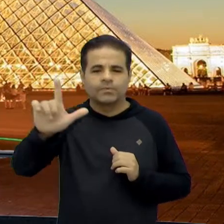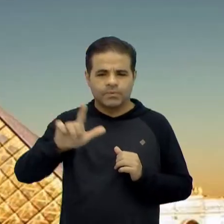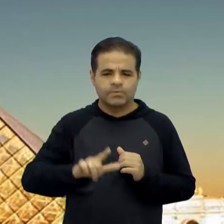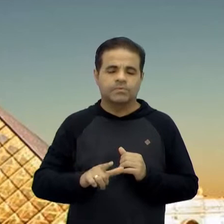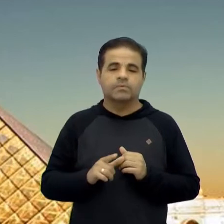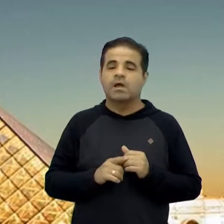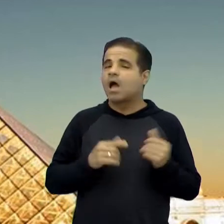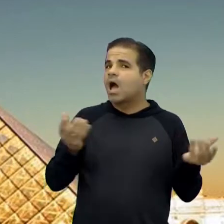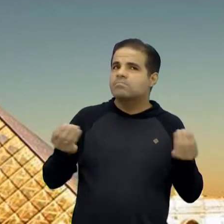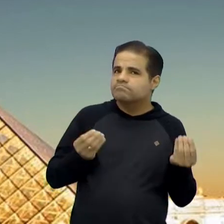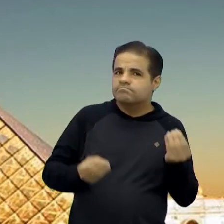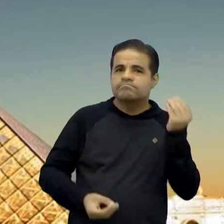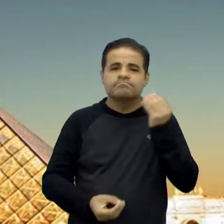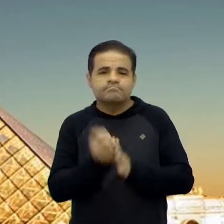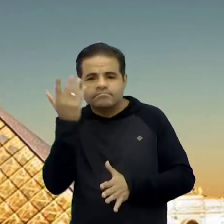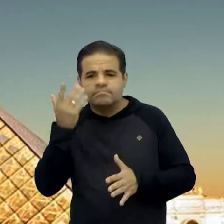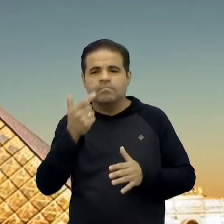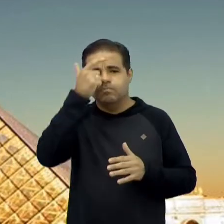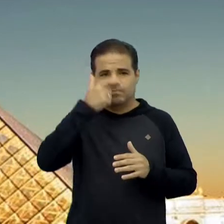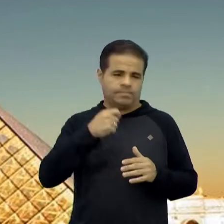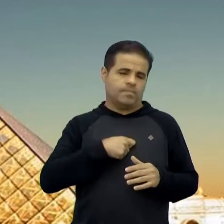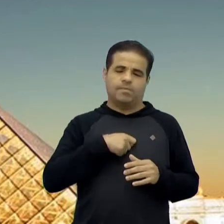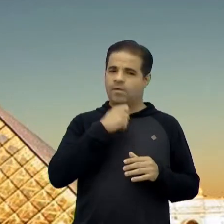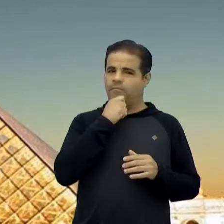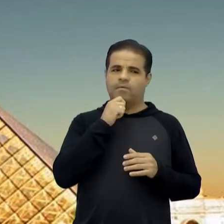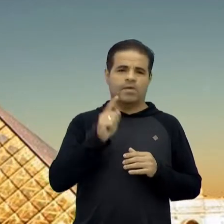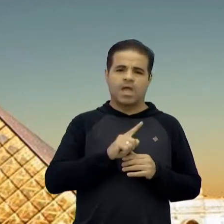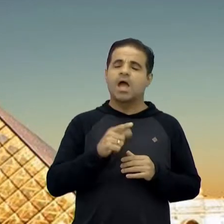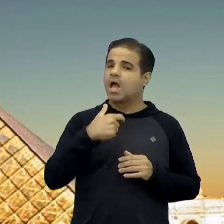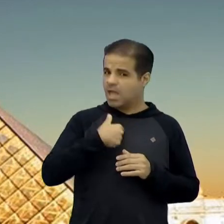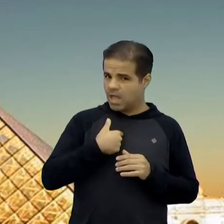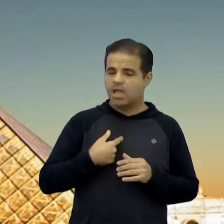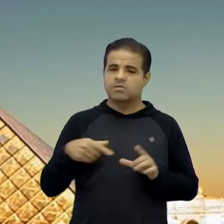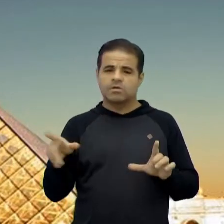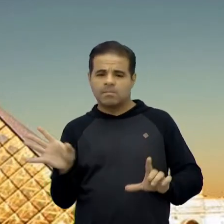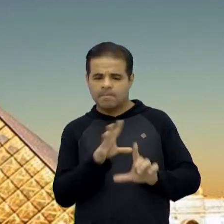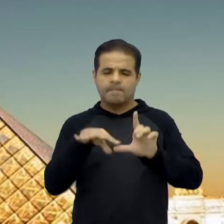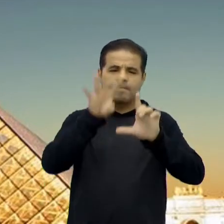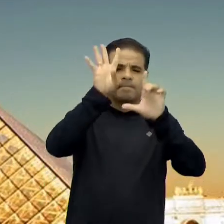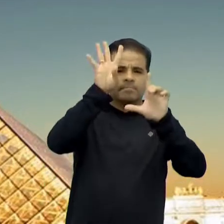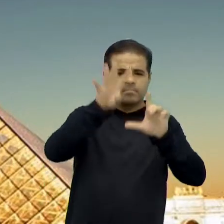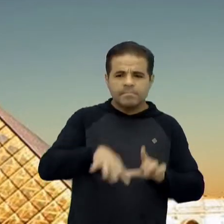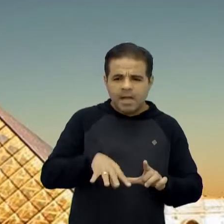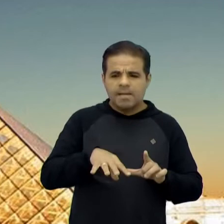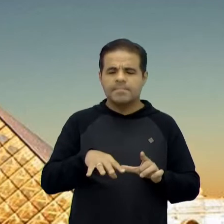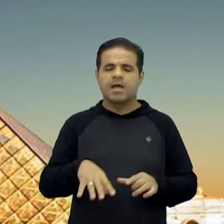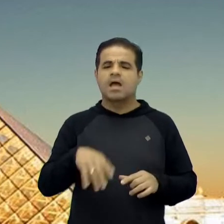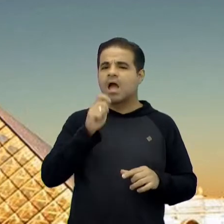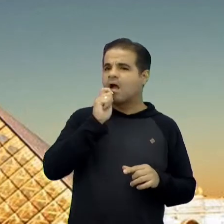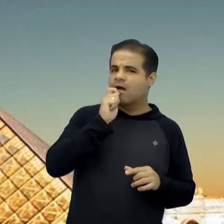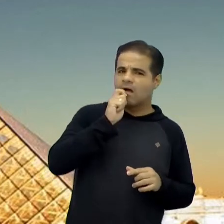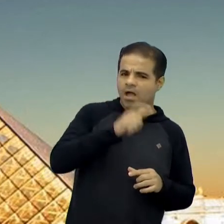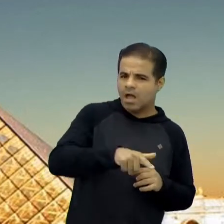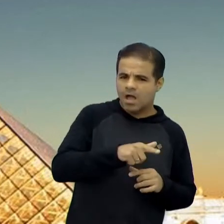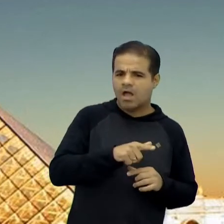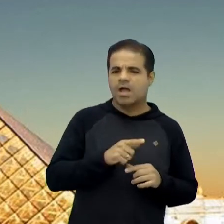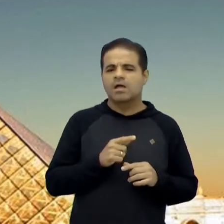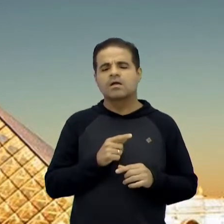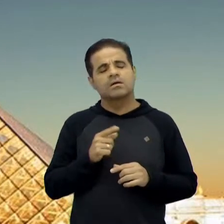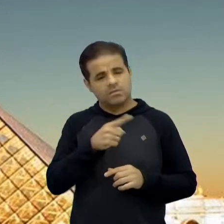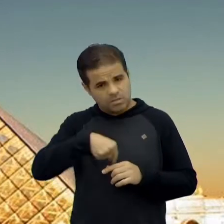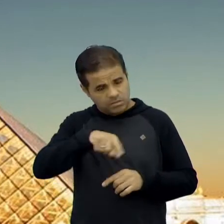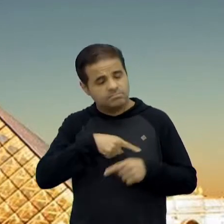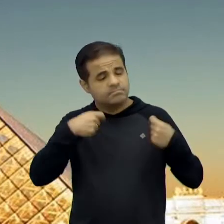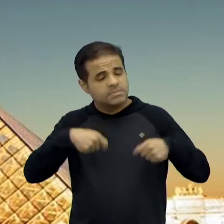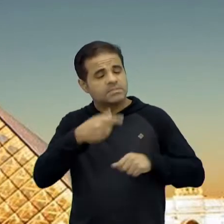né? Não, olha, eu criei, ninguém sabe o que eu criei, estou inventando aqui. É só uma piada, olha, se ofendeu à toa, né? Mas, em geral, a gente tem que